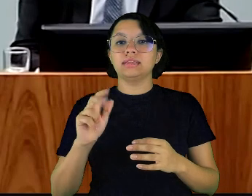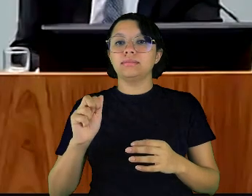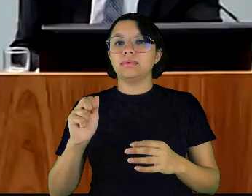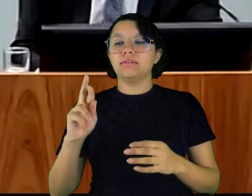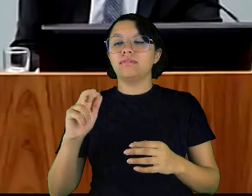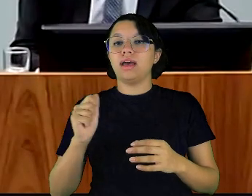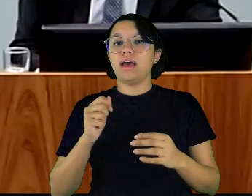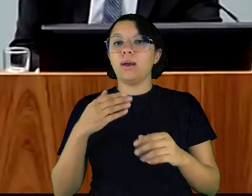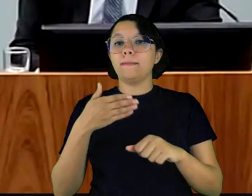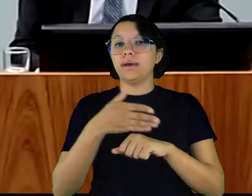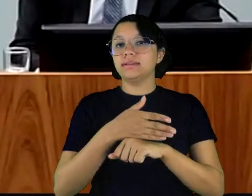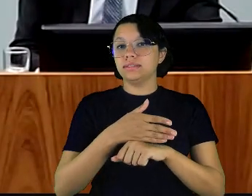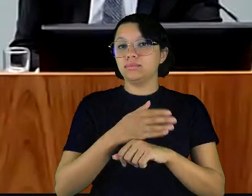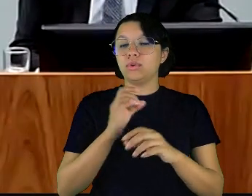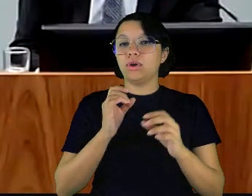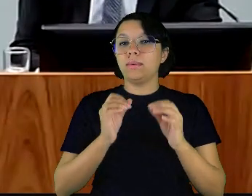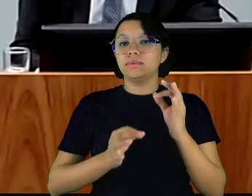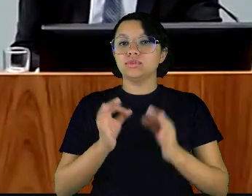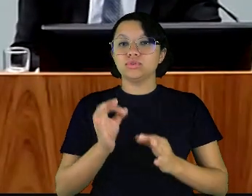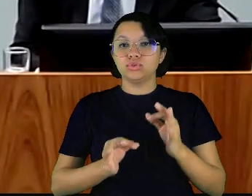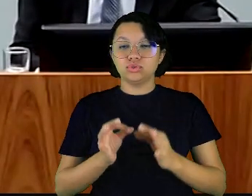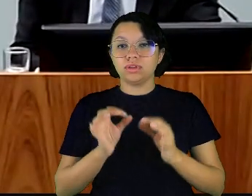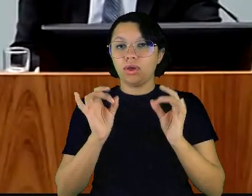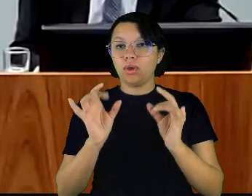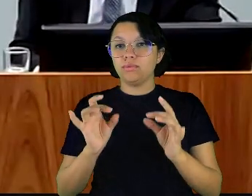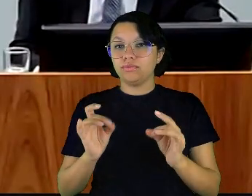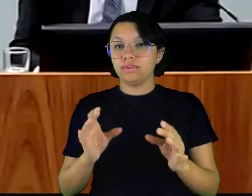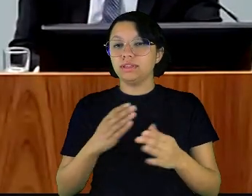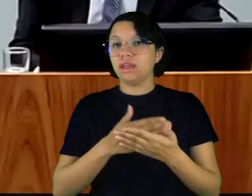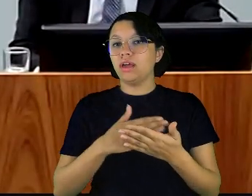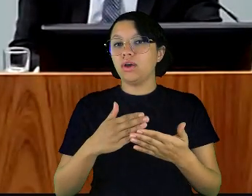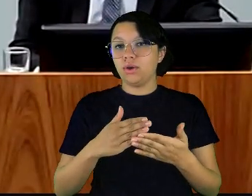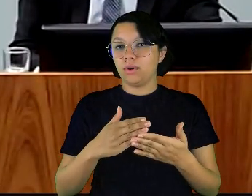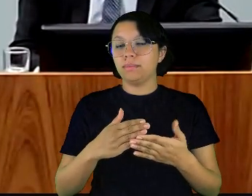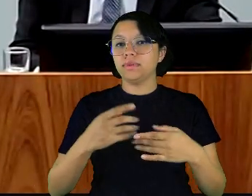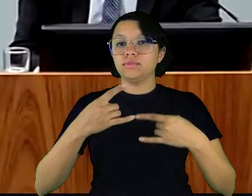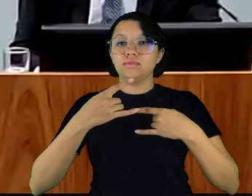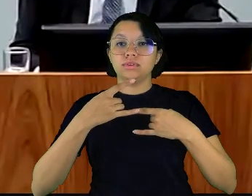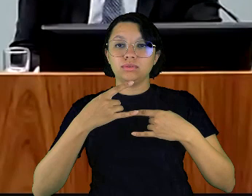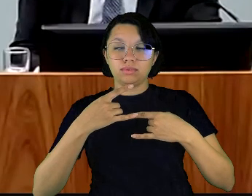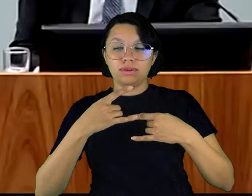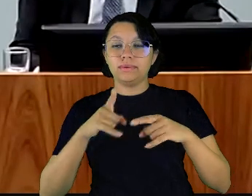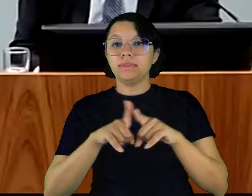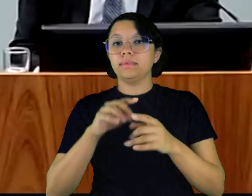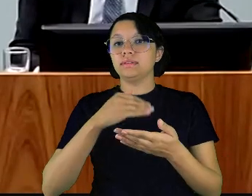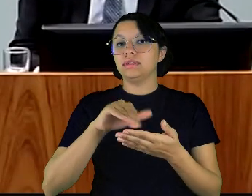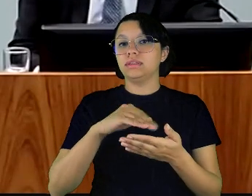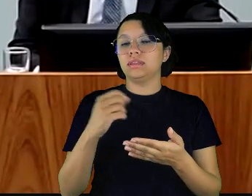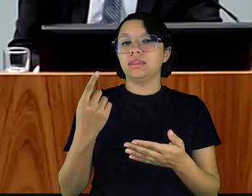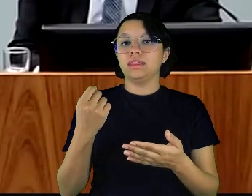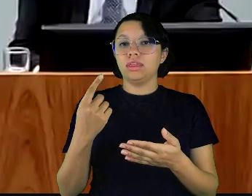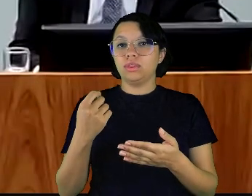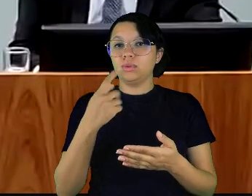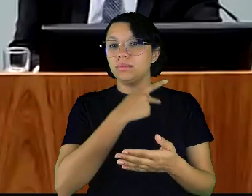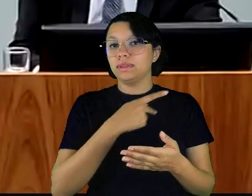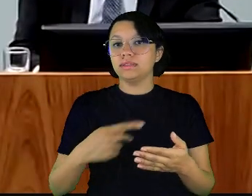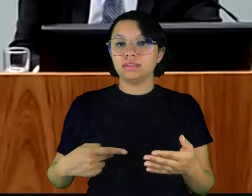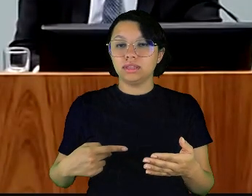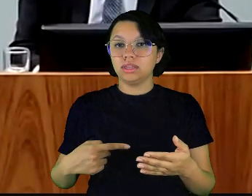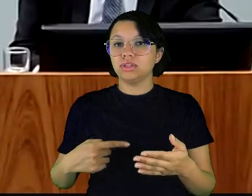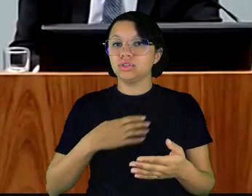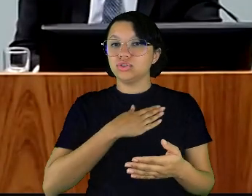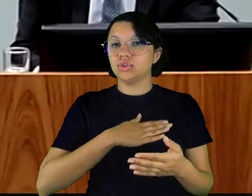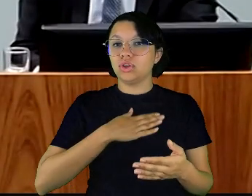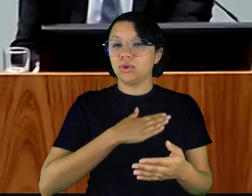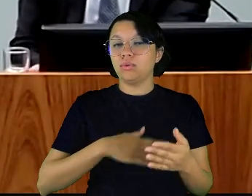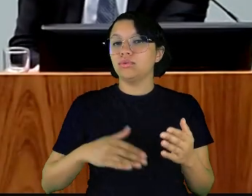Juizado Especial Federal de São Paulo, com autos virtuais e secretaria única, e presidiu o órgão de agosto de